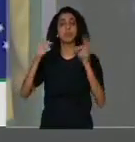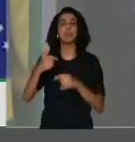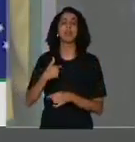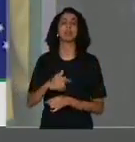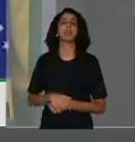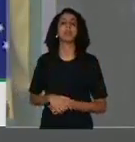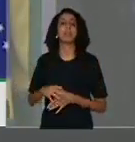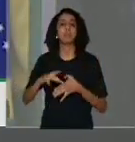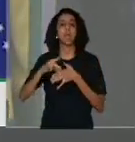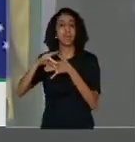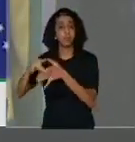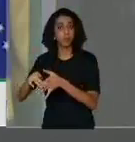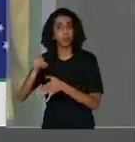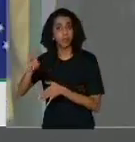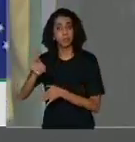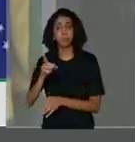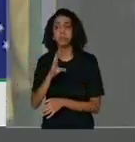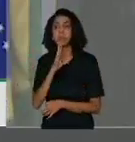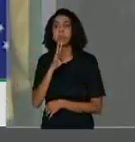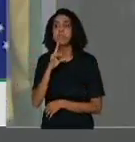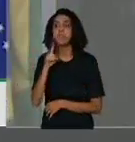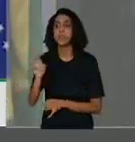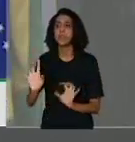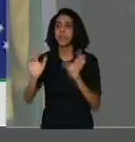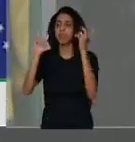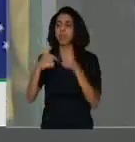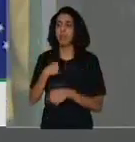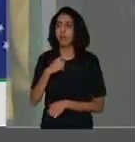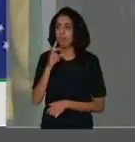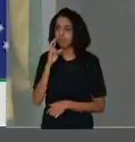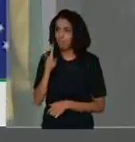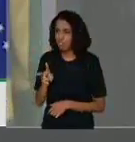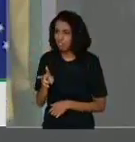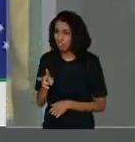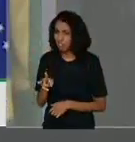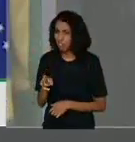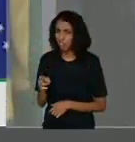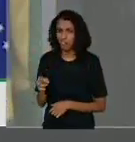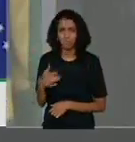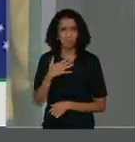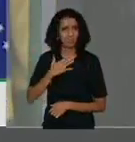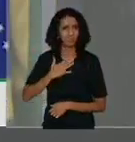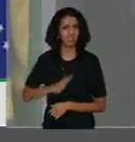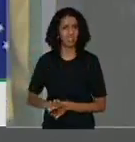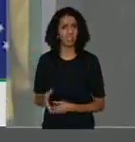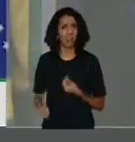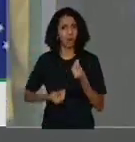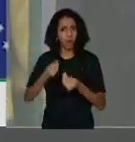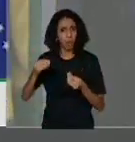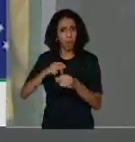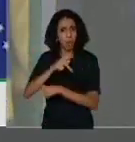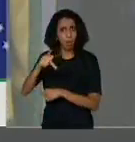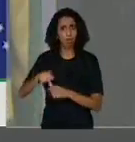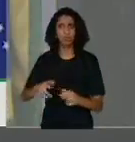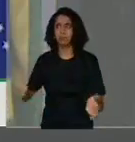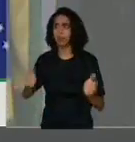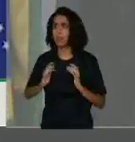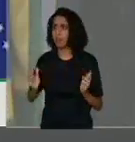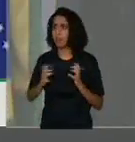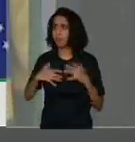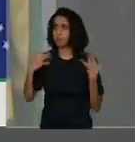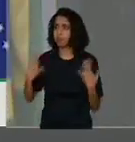comemorava 750 anos. Foi a minha frustração total. O mais rico país da cortina de ferro, do